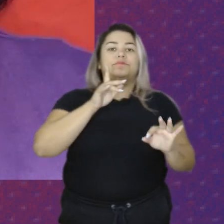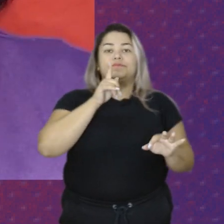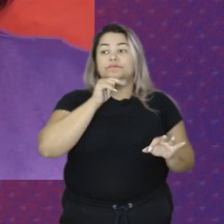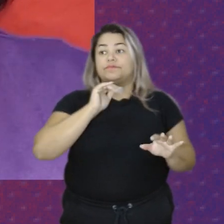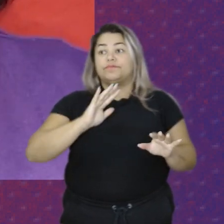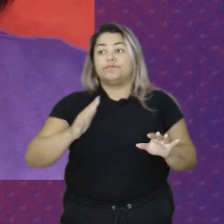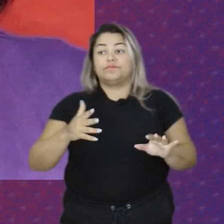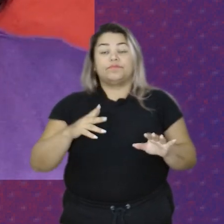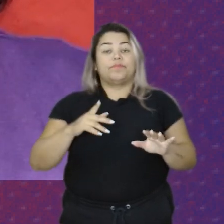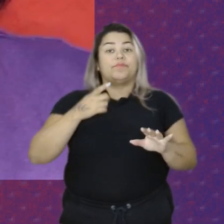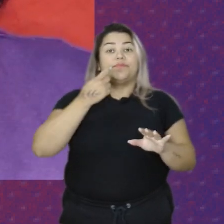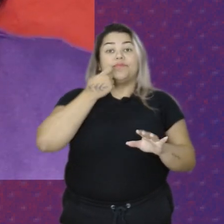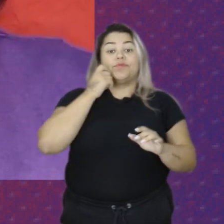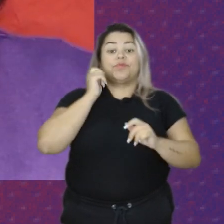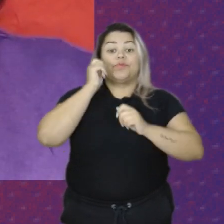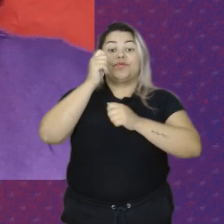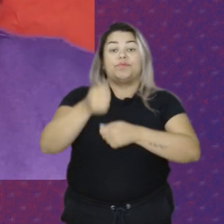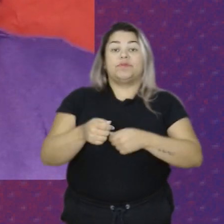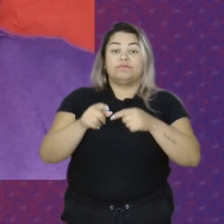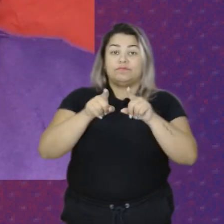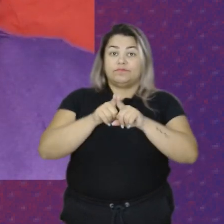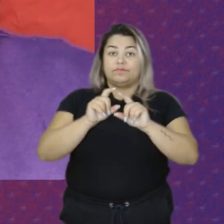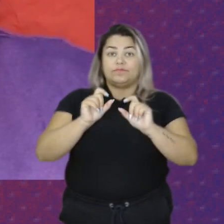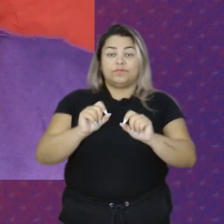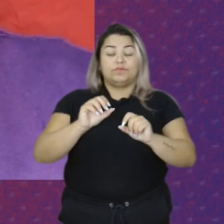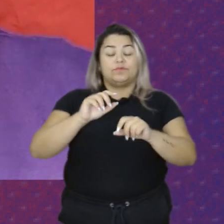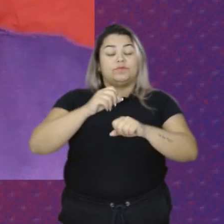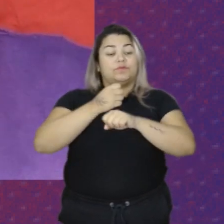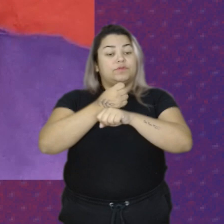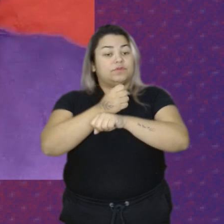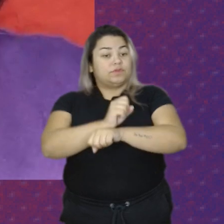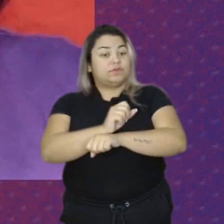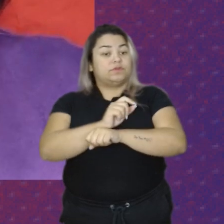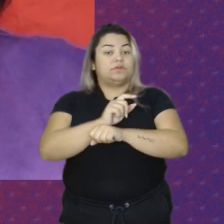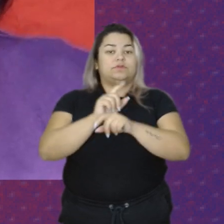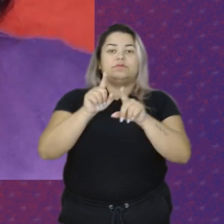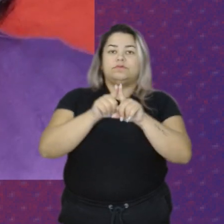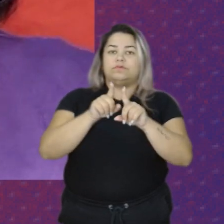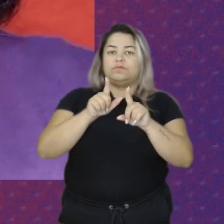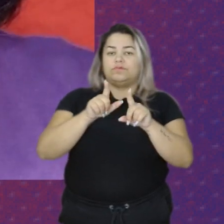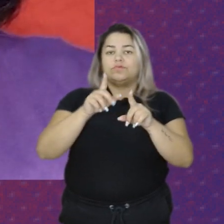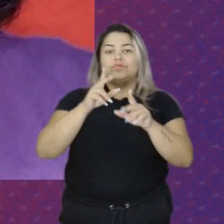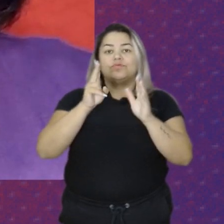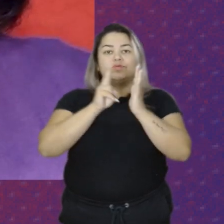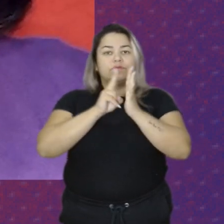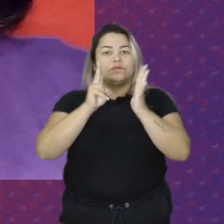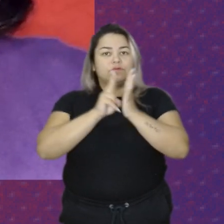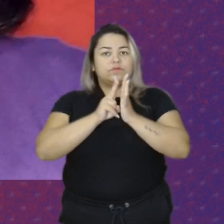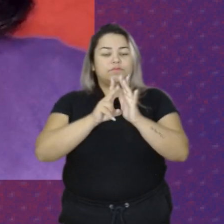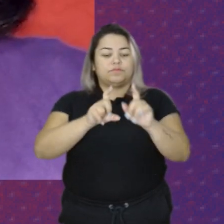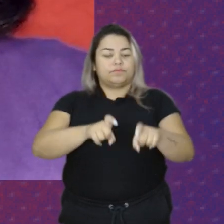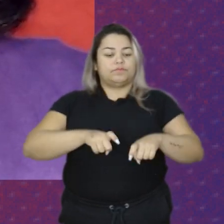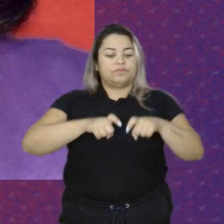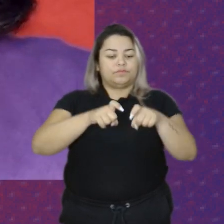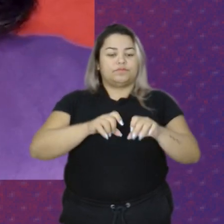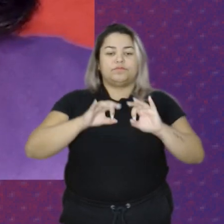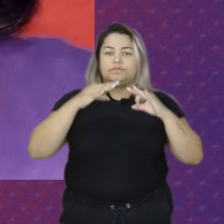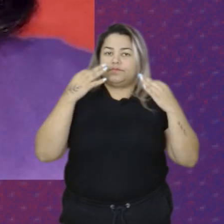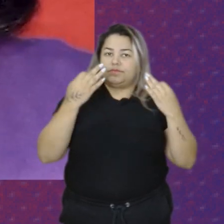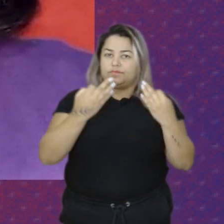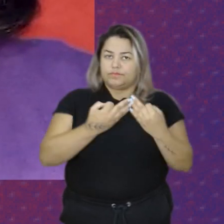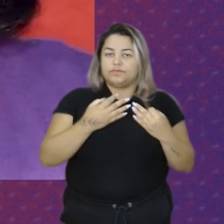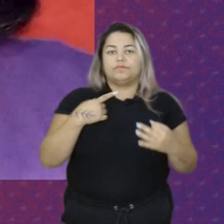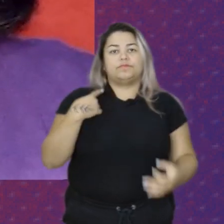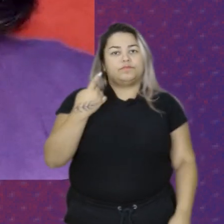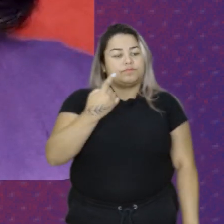dos pescadores, dos extrativistas, dos quilombolas, dos indígenas e dos agricultores familiares.